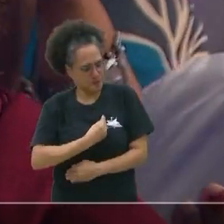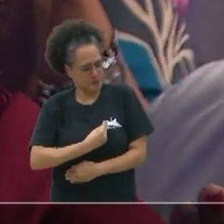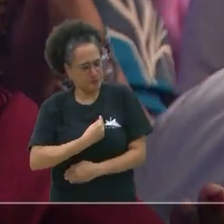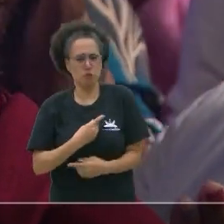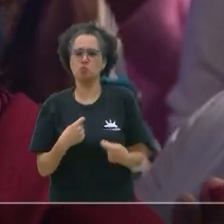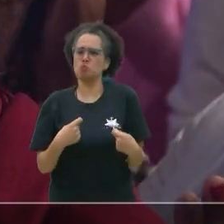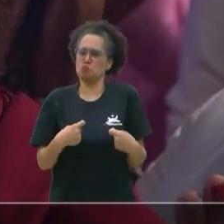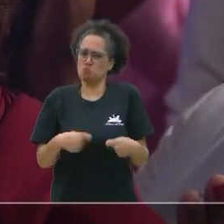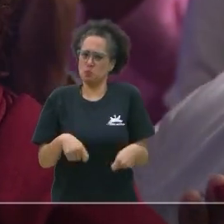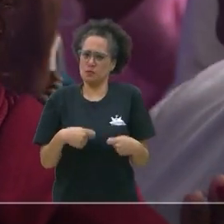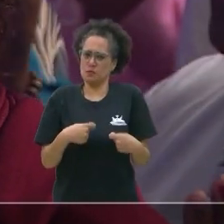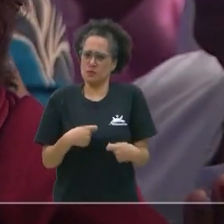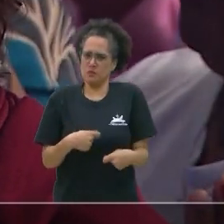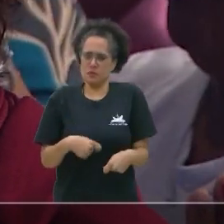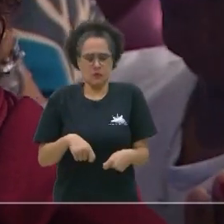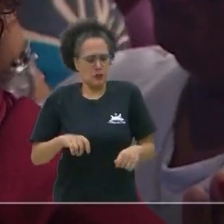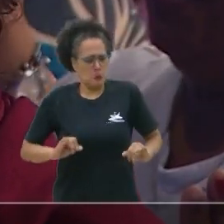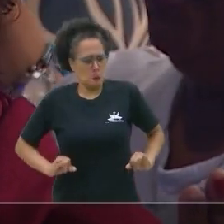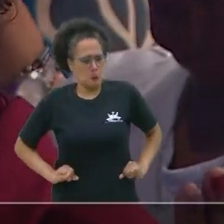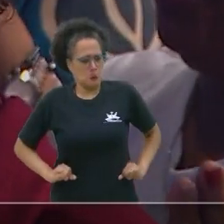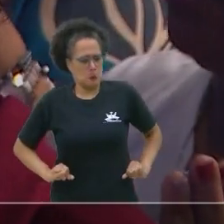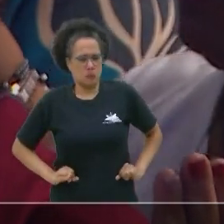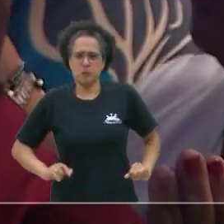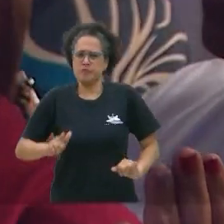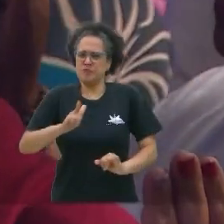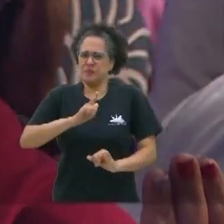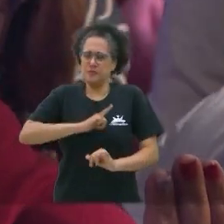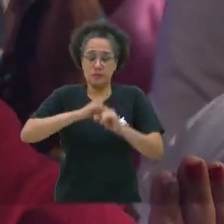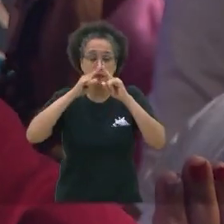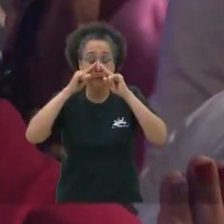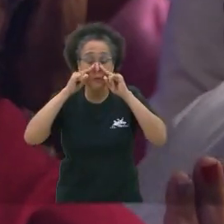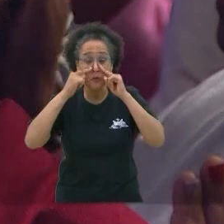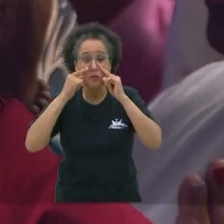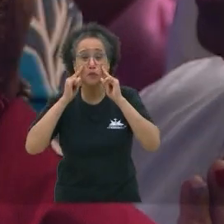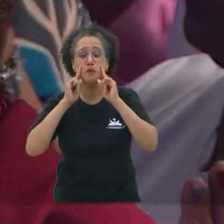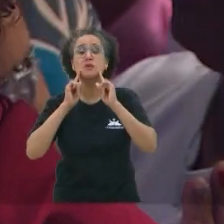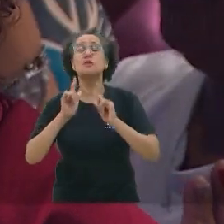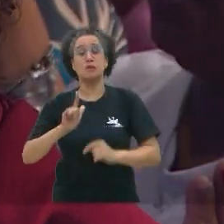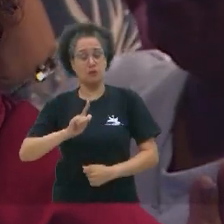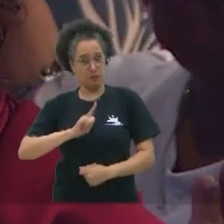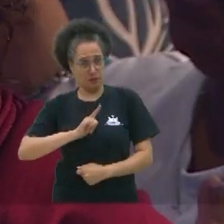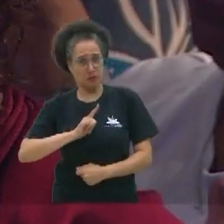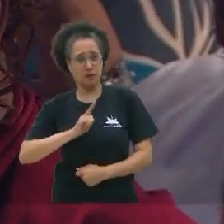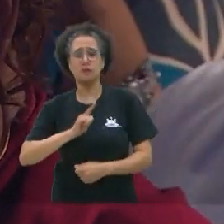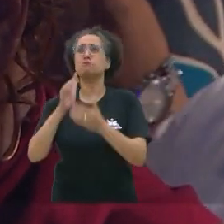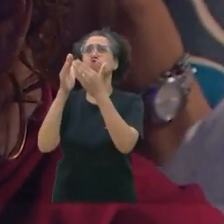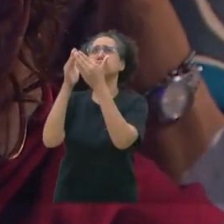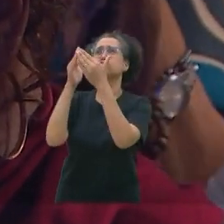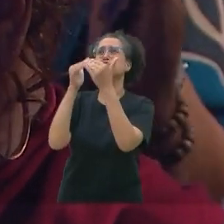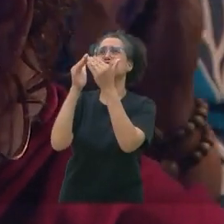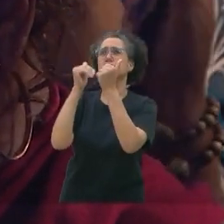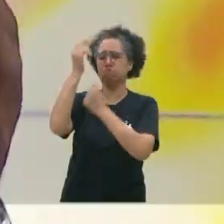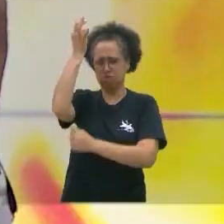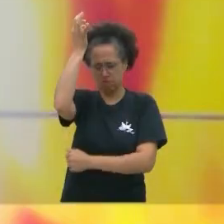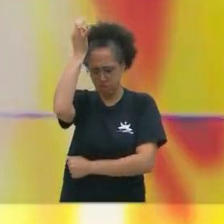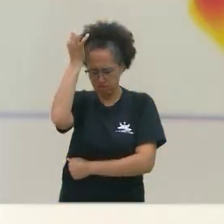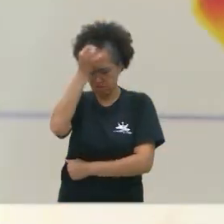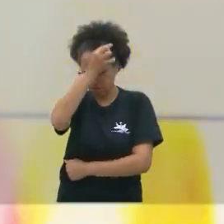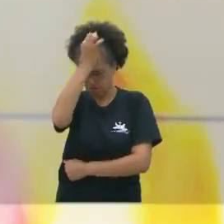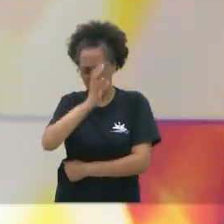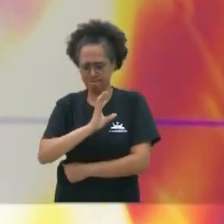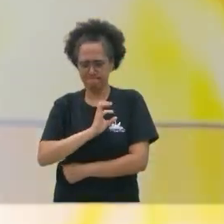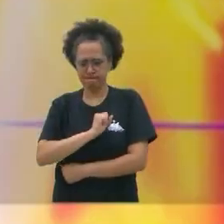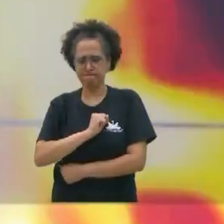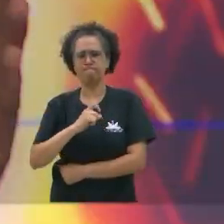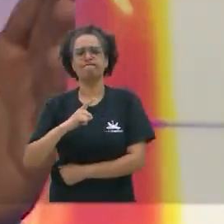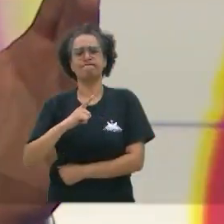precisam, que sofrem, que choram neste momento. A ti pedimos, Espírito Santo de amor, olhe por este meu